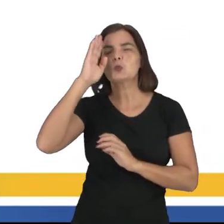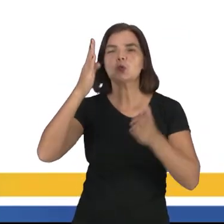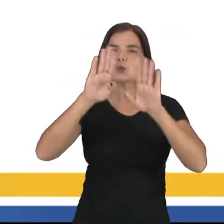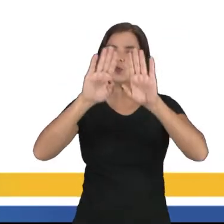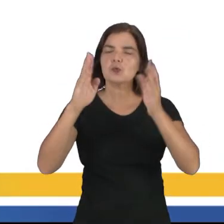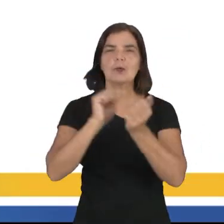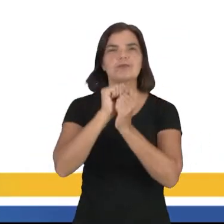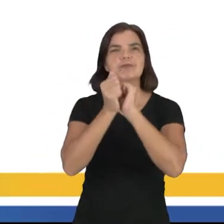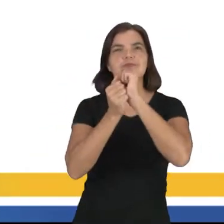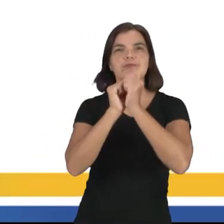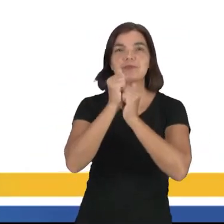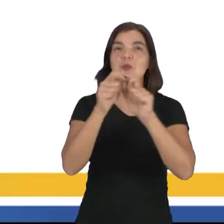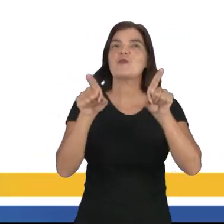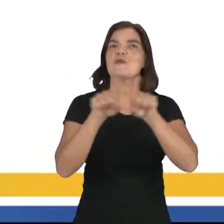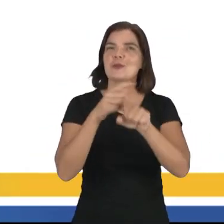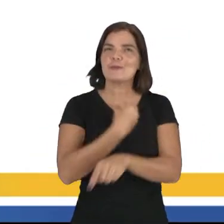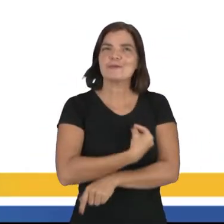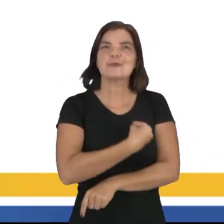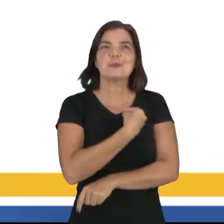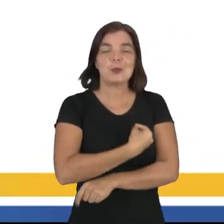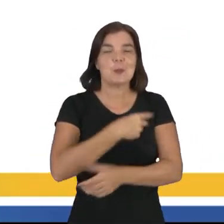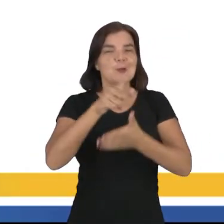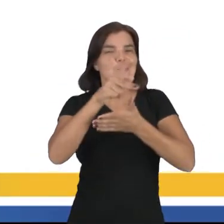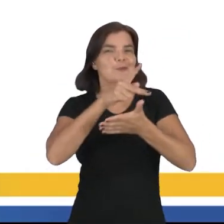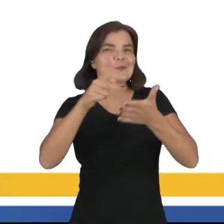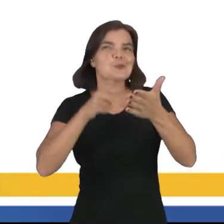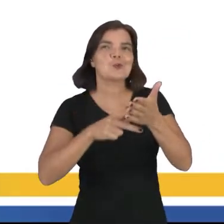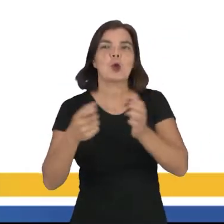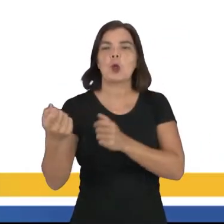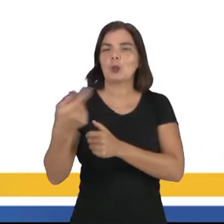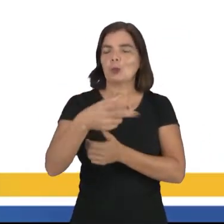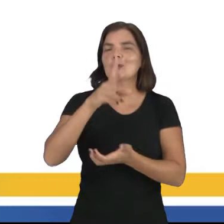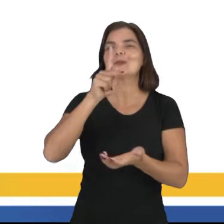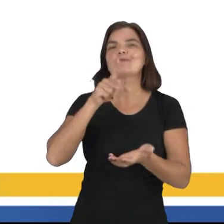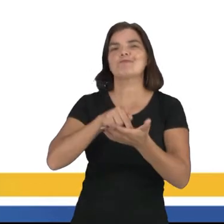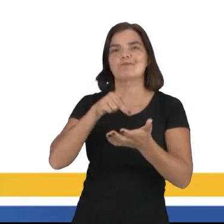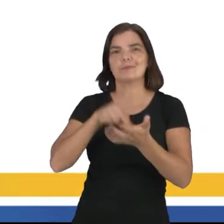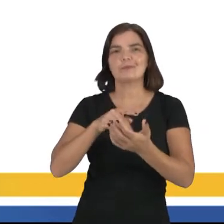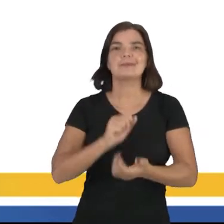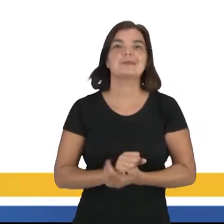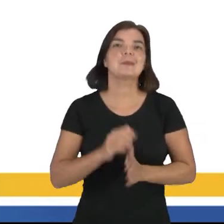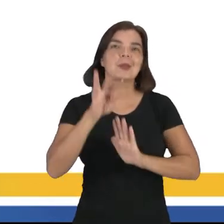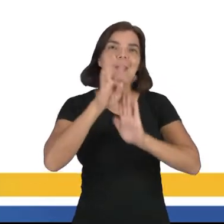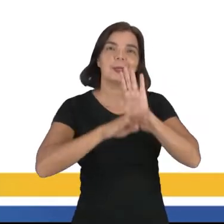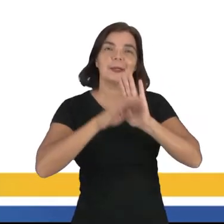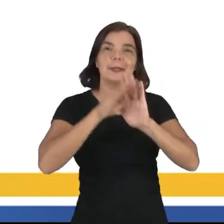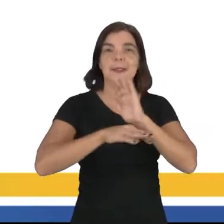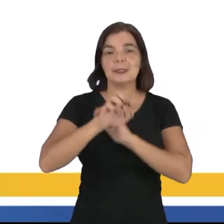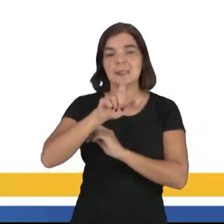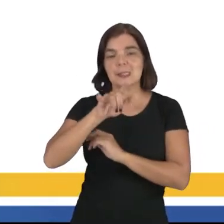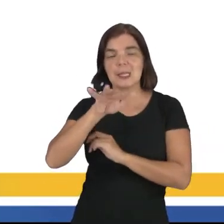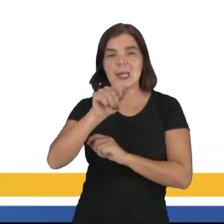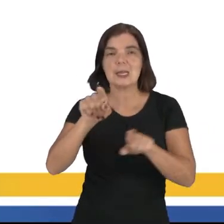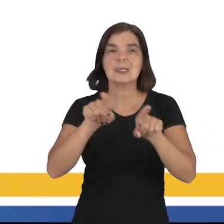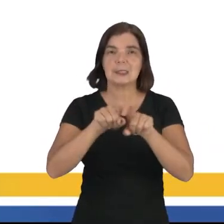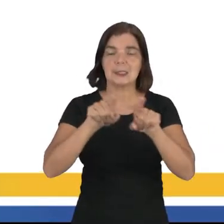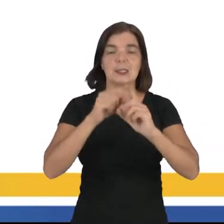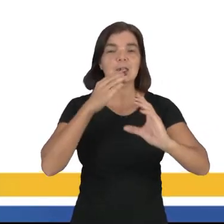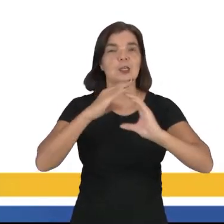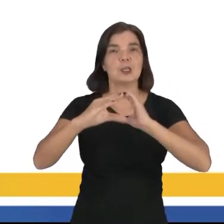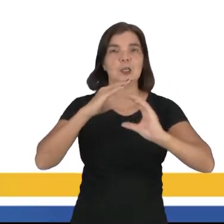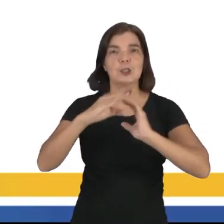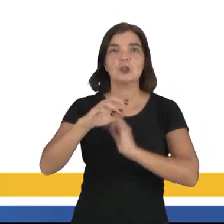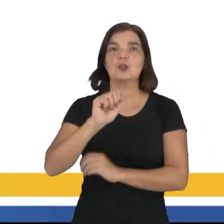sonhar com corpos e beijos, que vivem mais nos poemas que no real. Texto de Elias José, Cantigas de